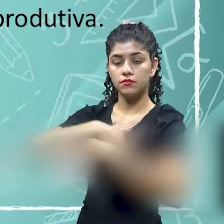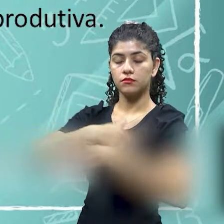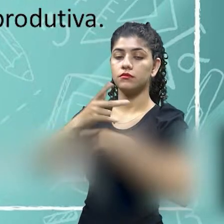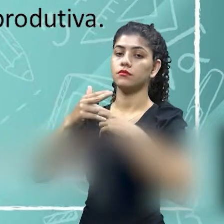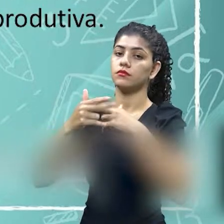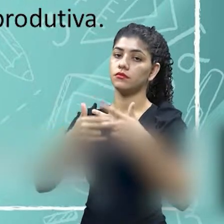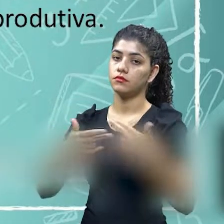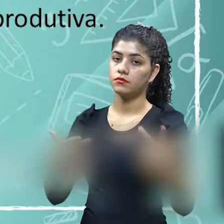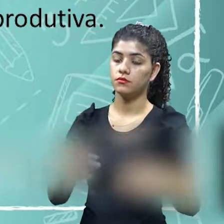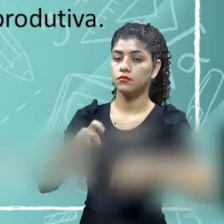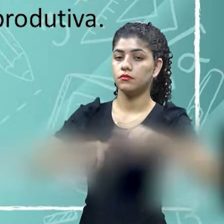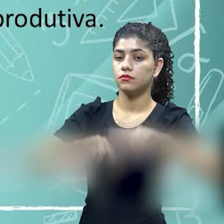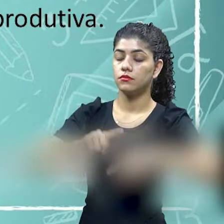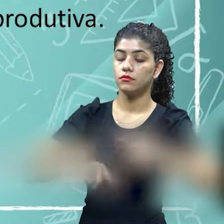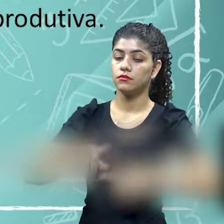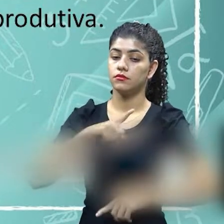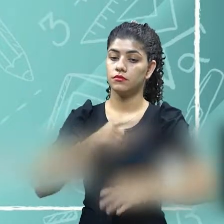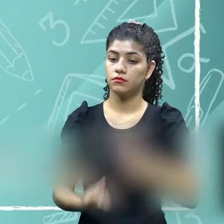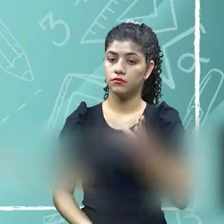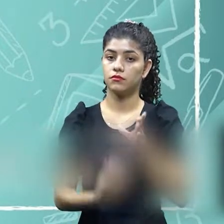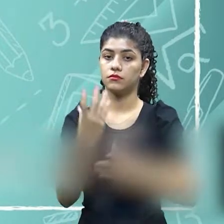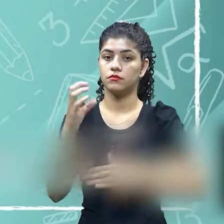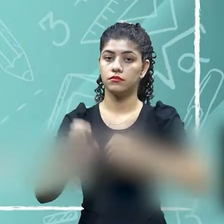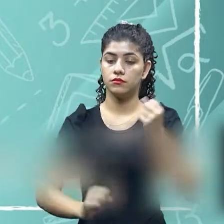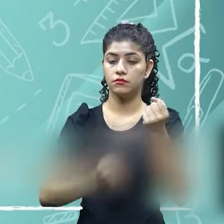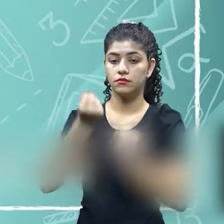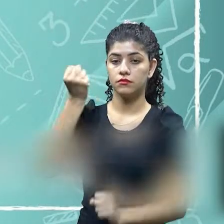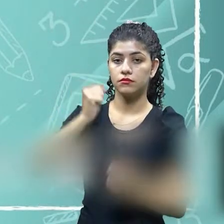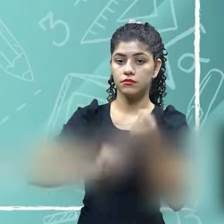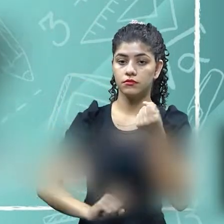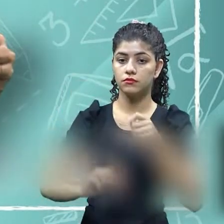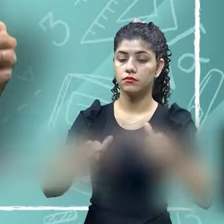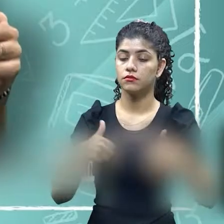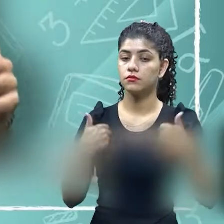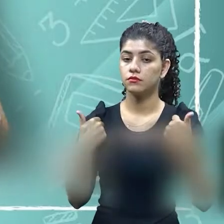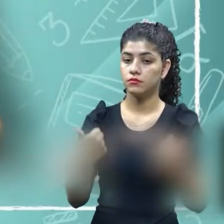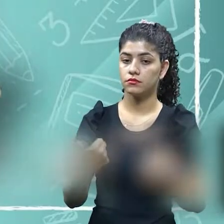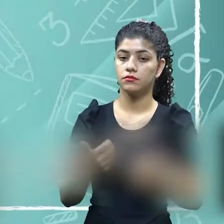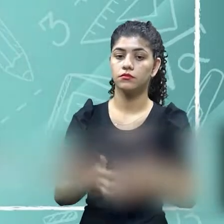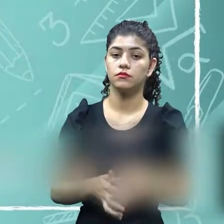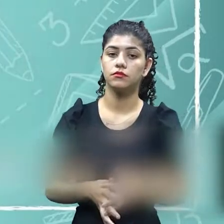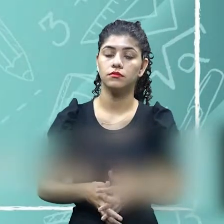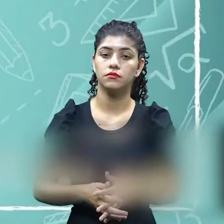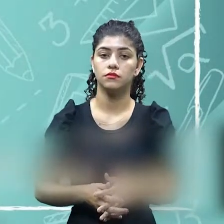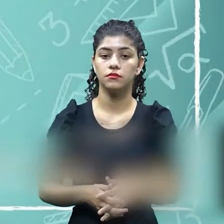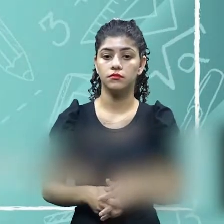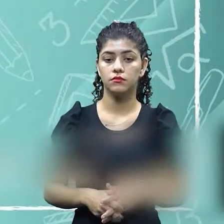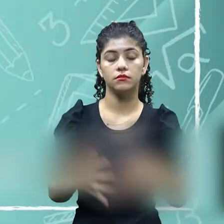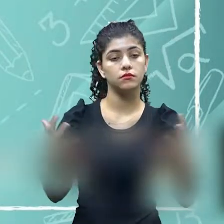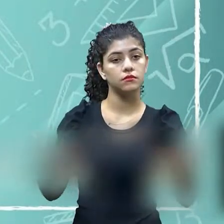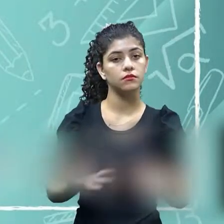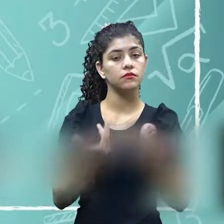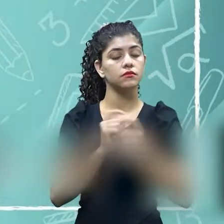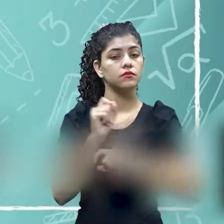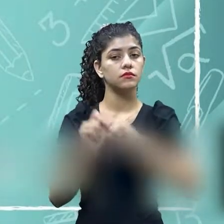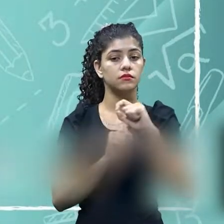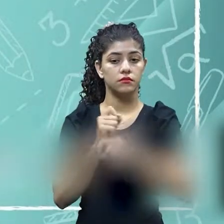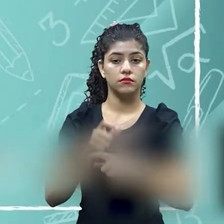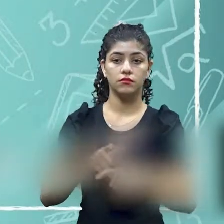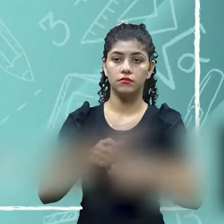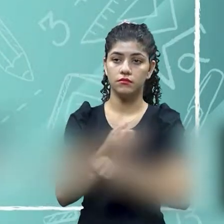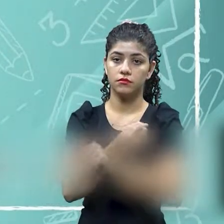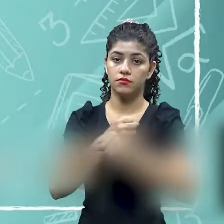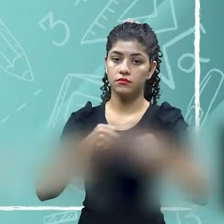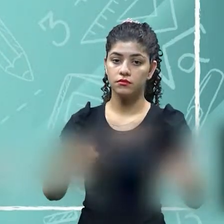matéria-prima, que se torna a indústria mais produtiva. Então observamos aqui os impactos positivos da zona de livre comércio, incentivando o quê?